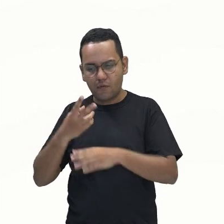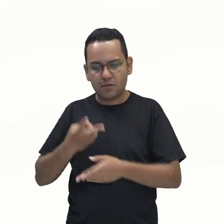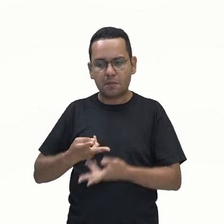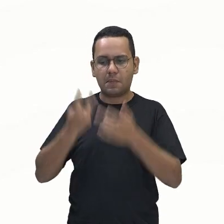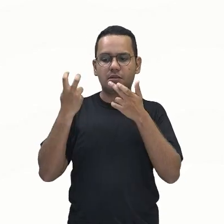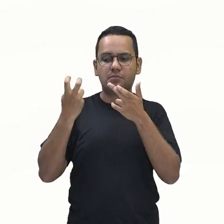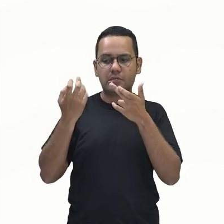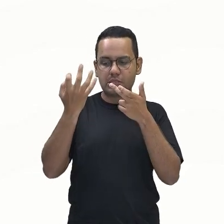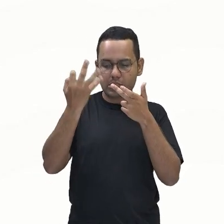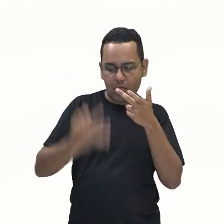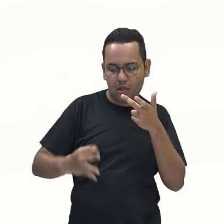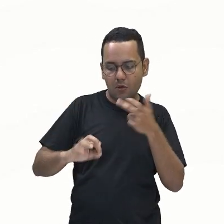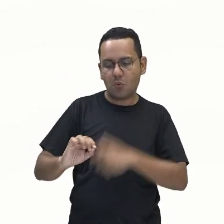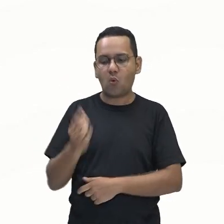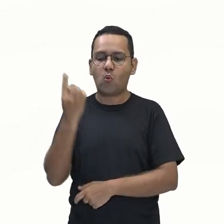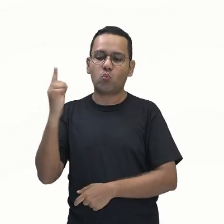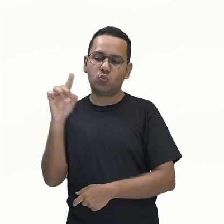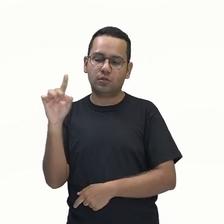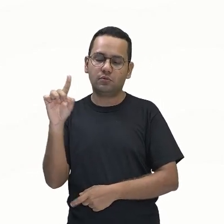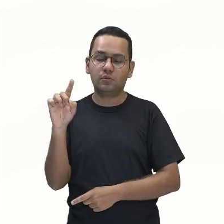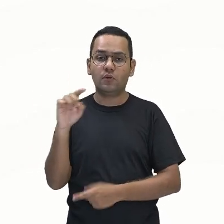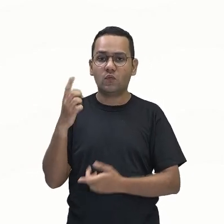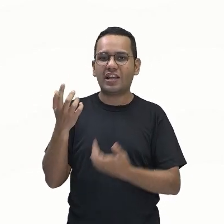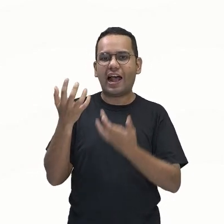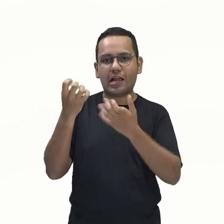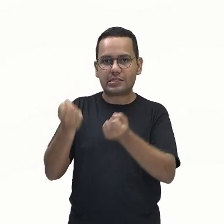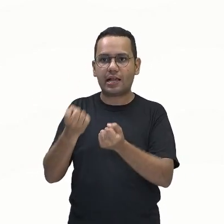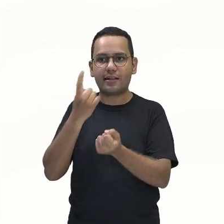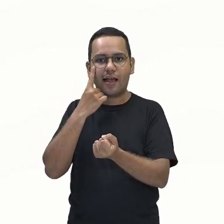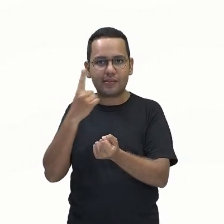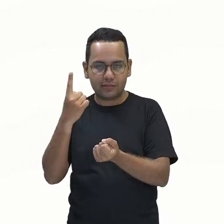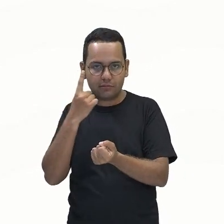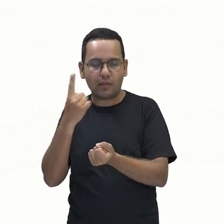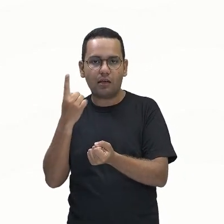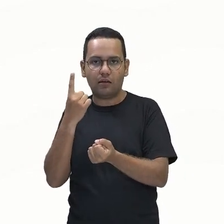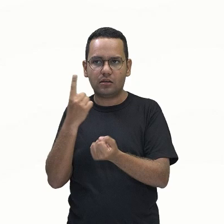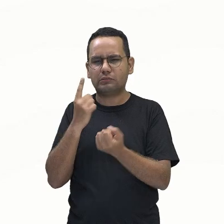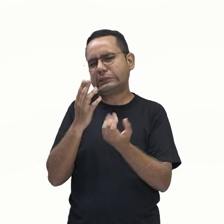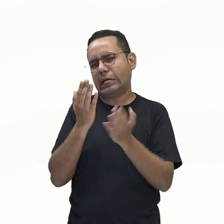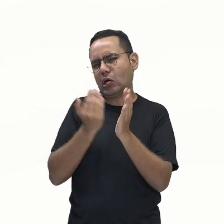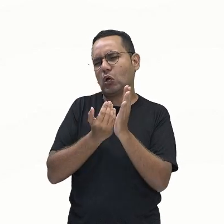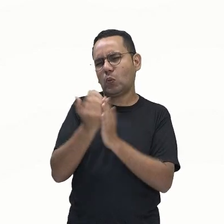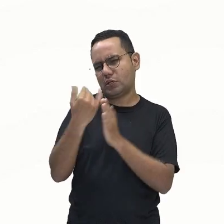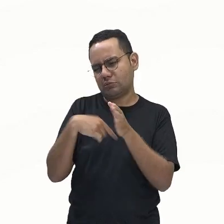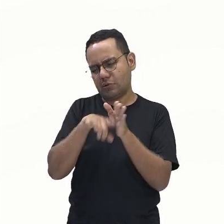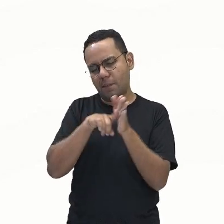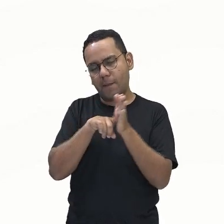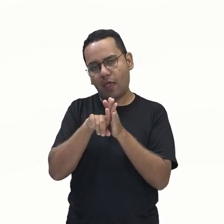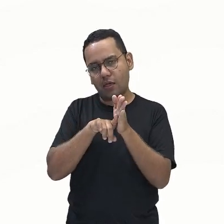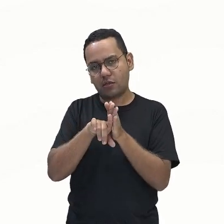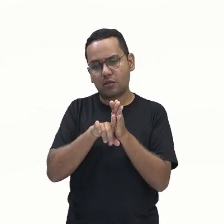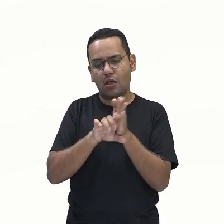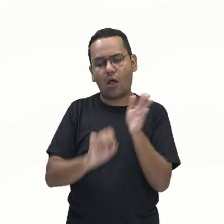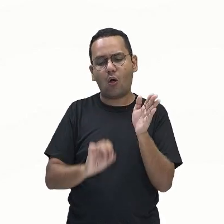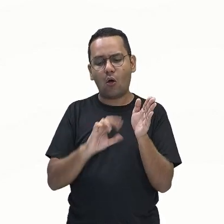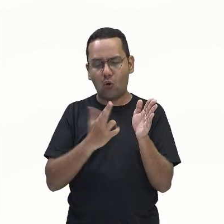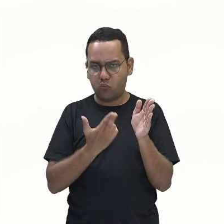você aceita aquela hipótese, aquela ideia inicial que você tinha de resposta,